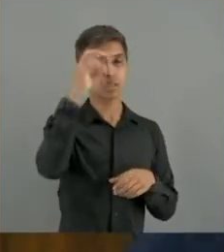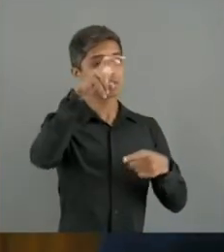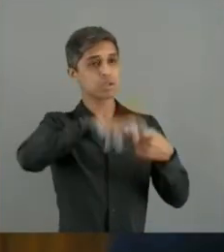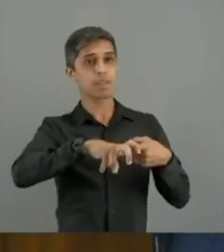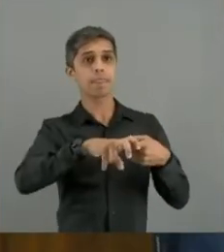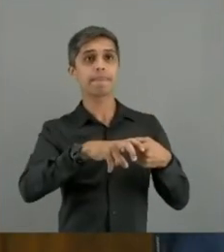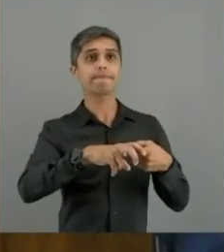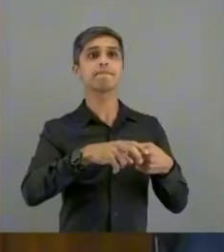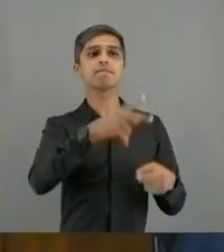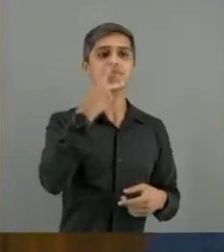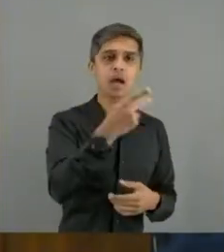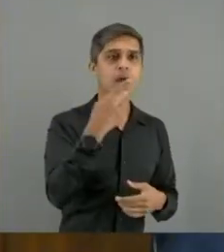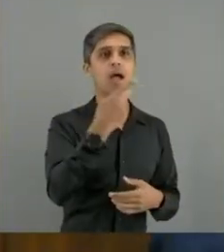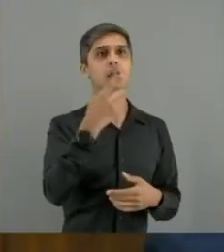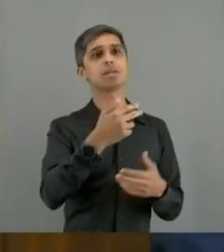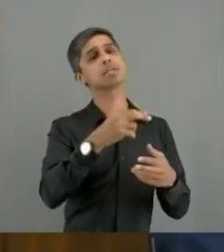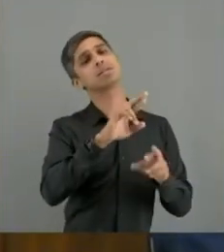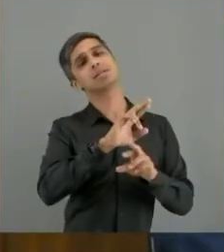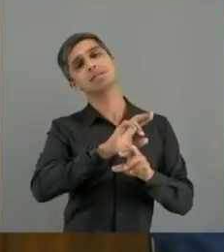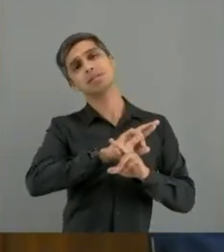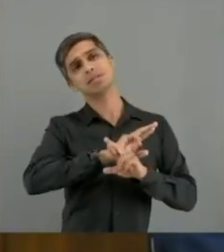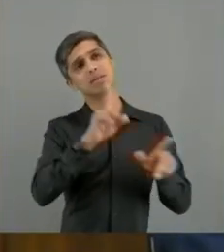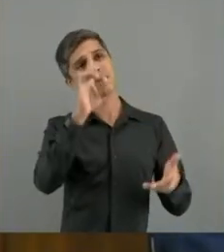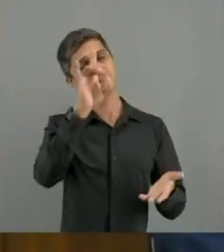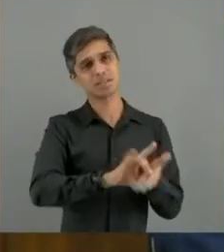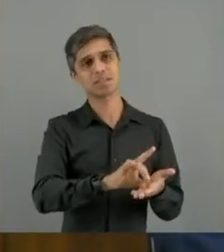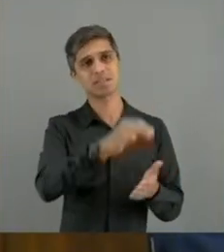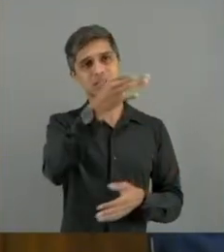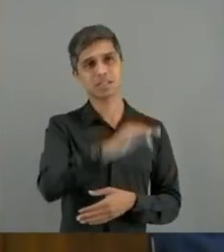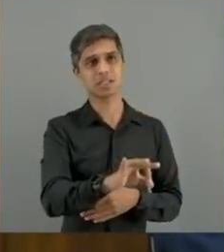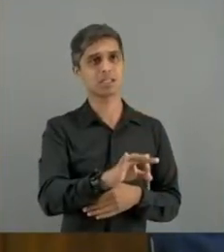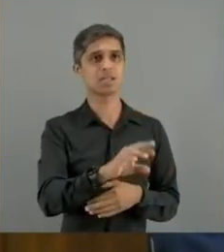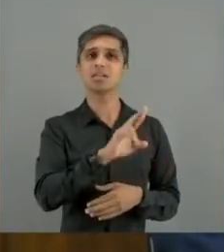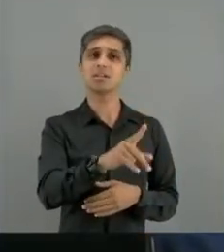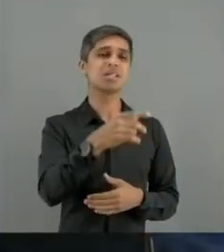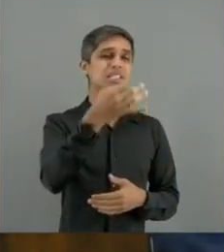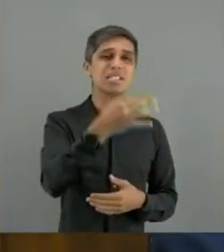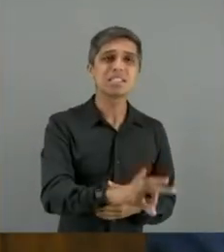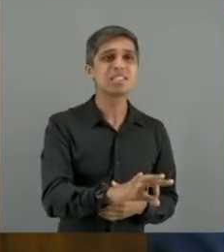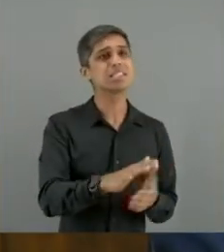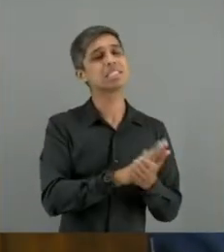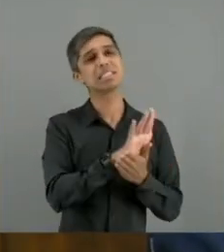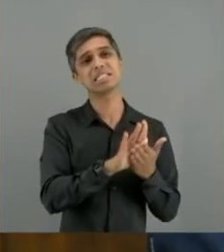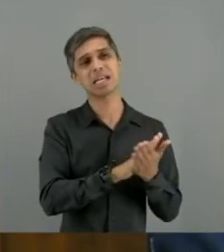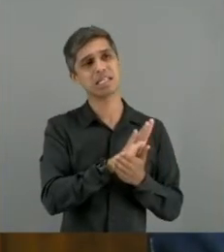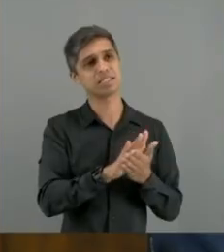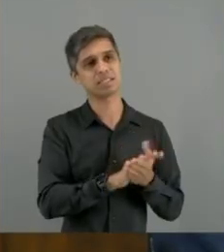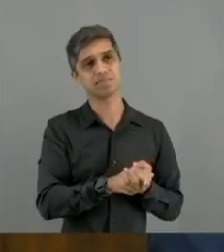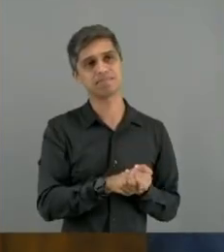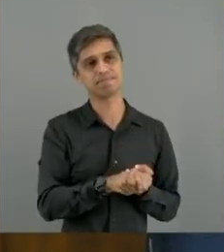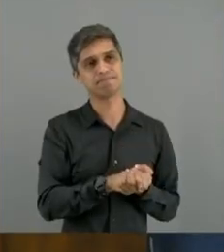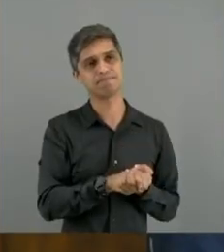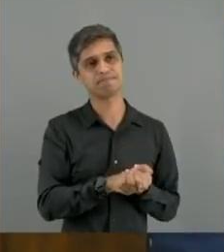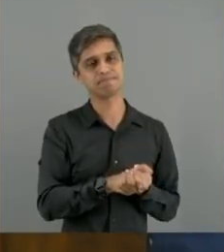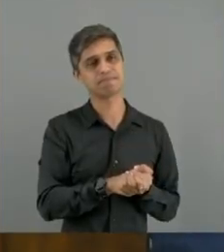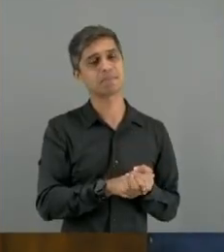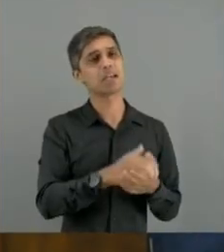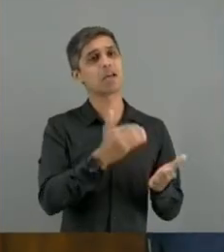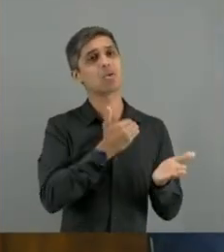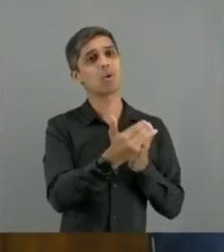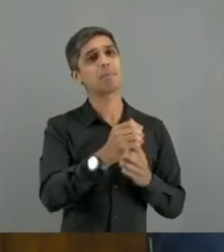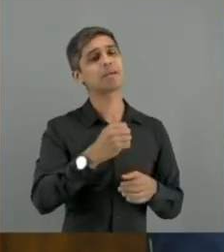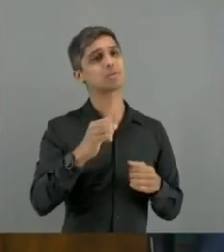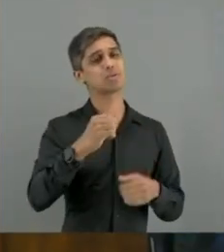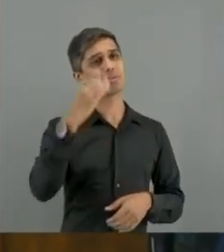para corroborar uma narrativa que não é verdadeira. Que não é verdadeira de maneira nenhuma. A fraude começou no Bolsonaro.